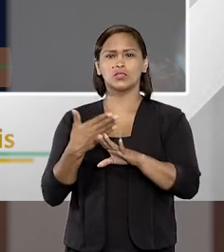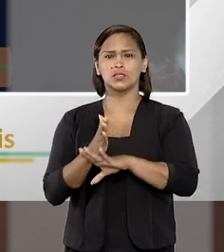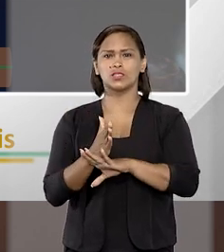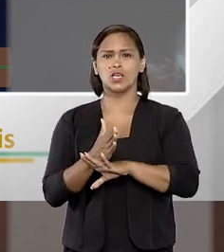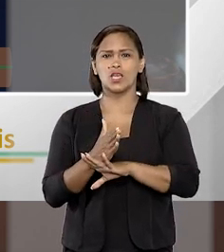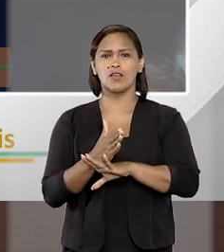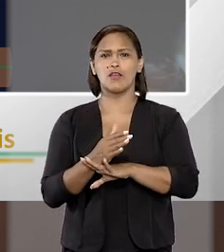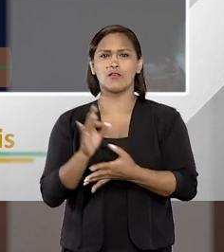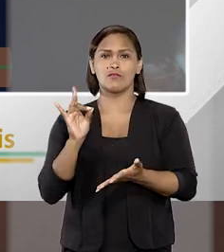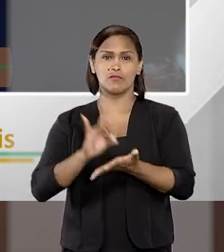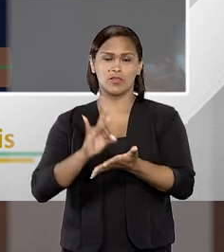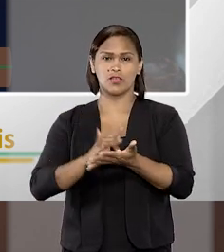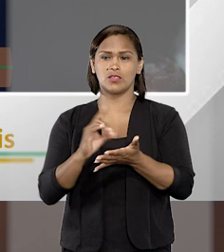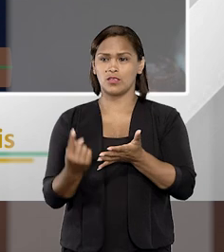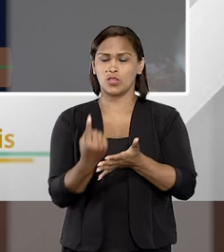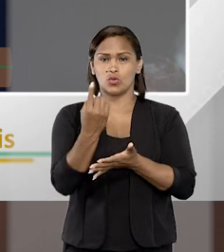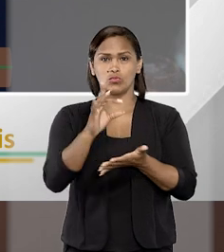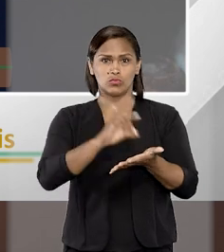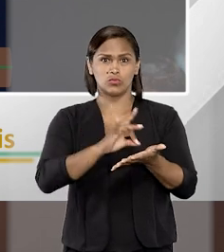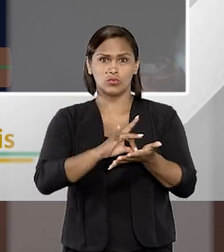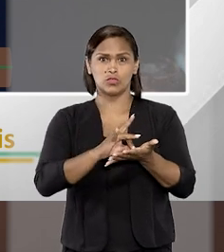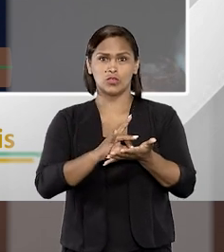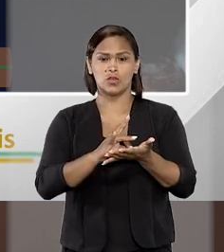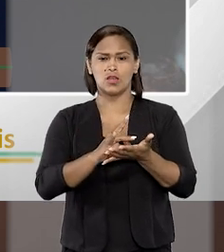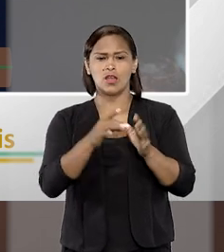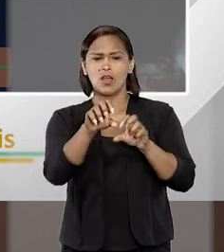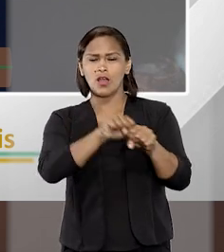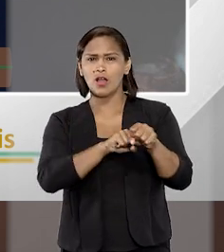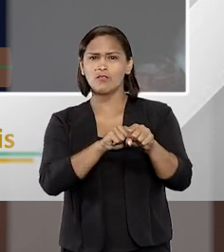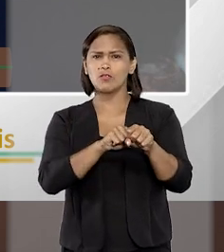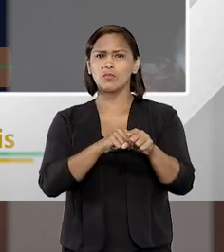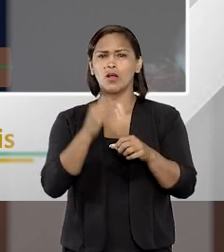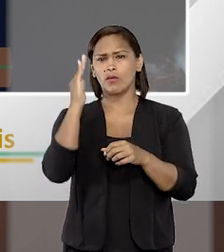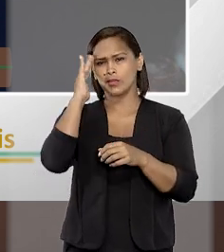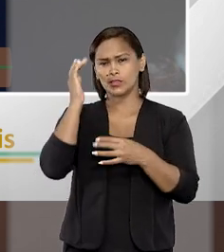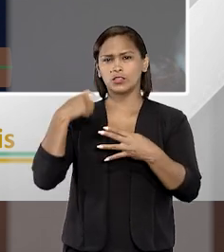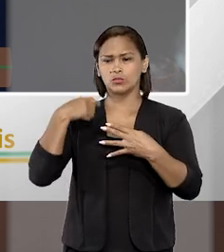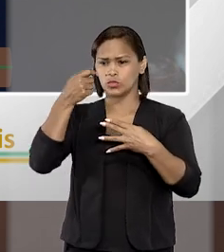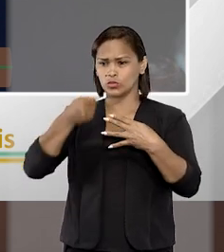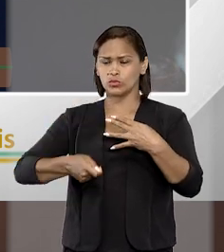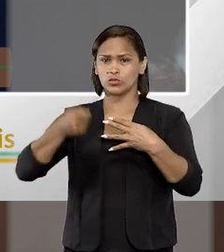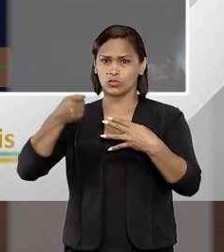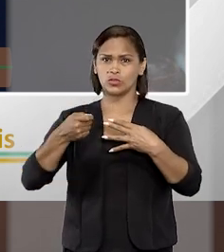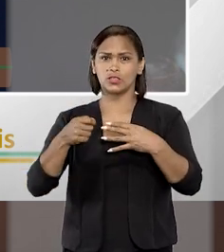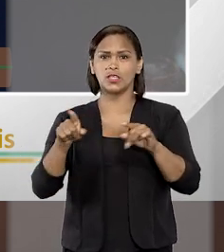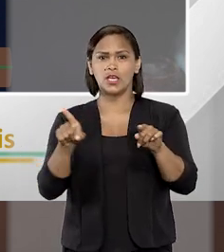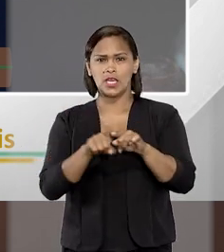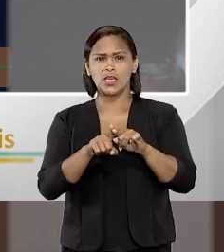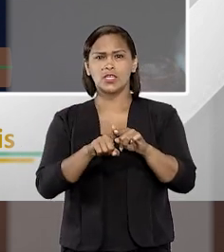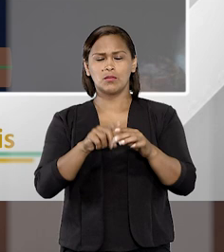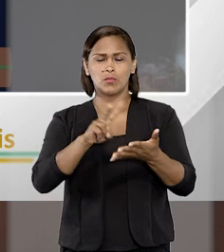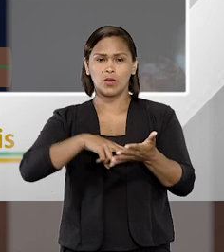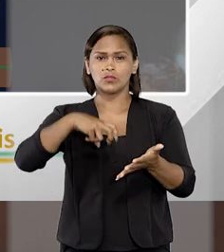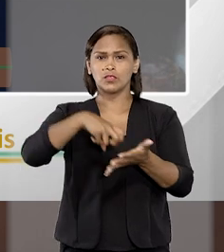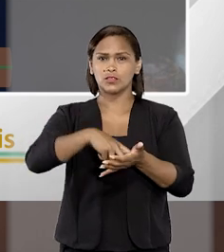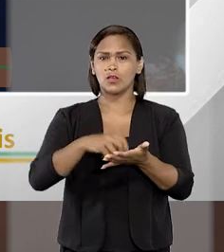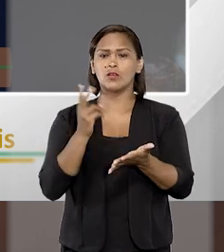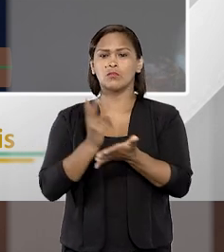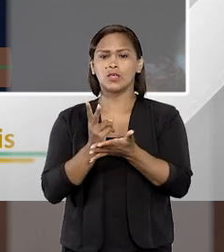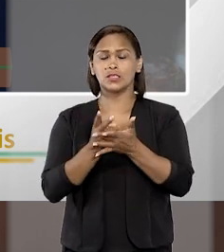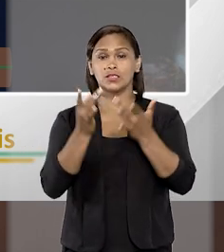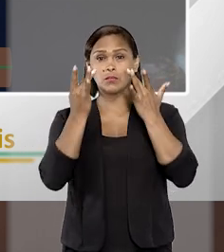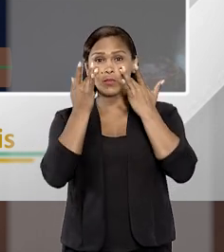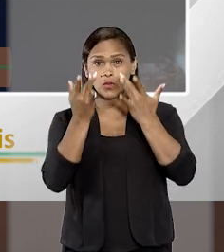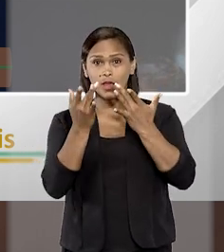idôneo né formar a convicção do juiz e atualmente já geral mas quando ela só mas sempre com